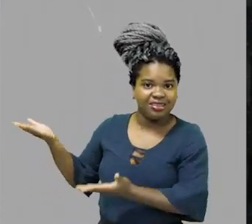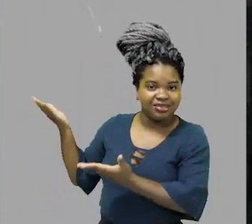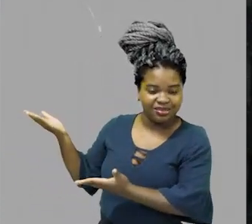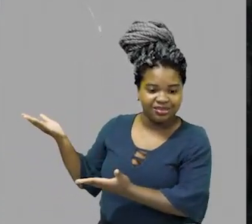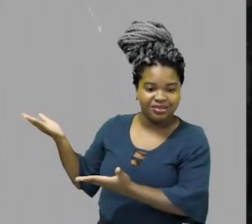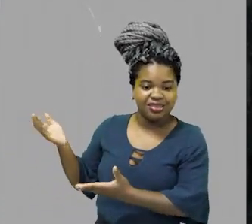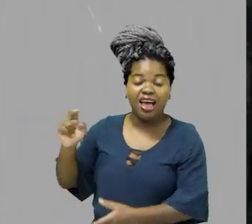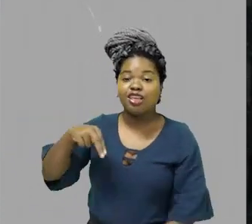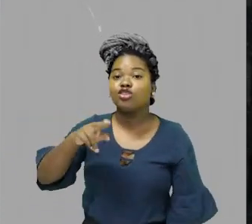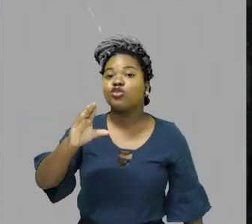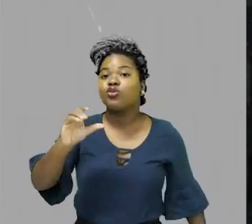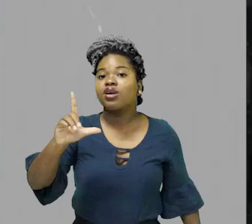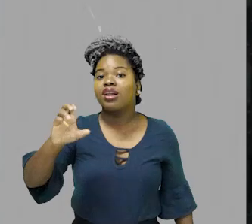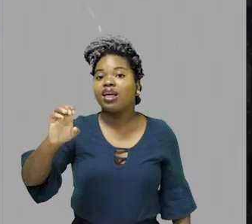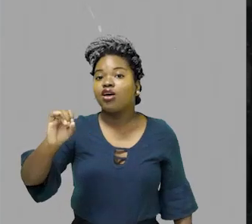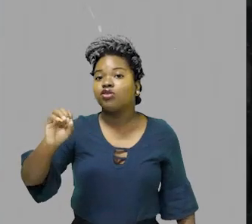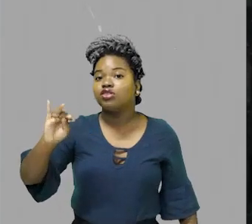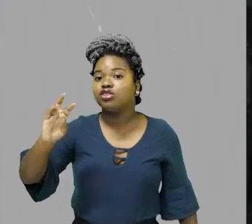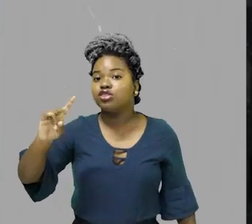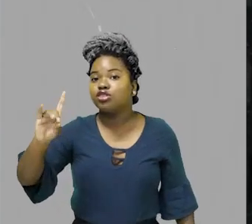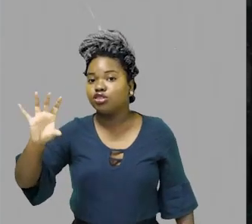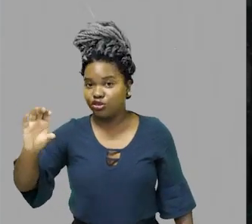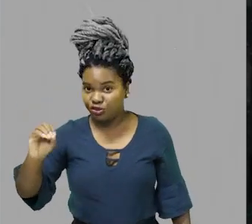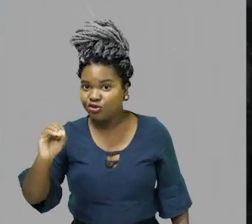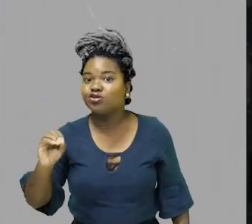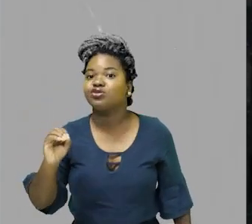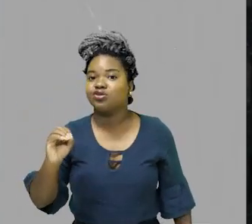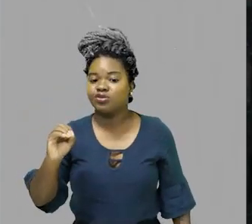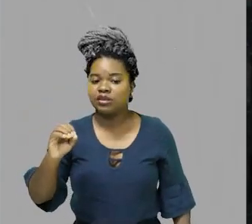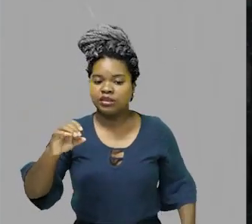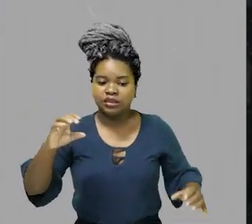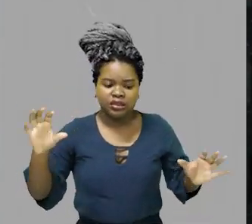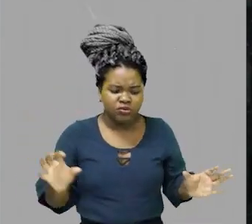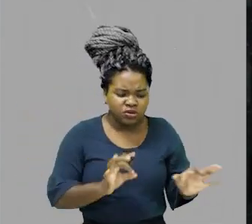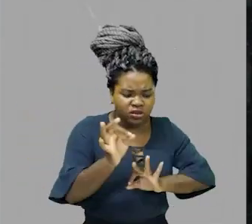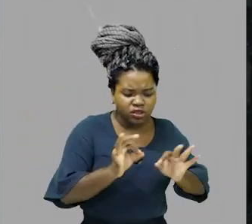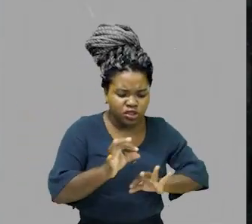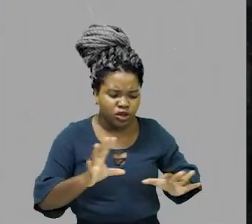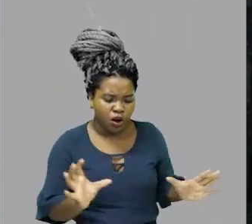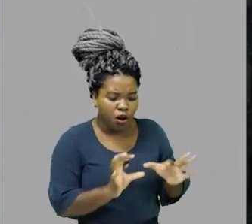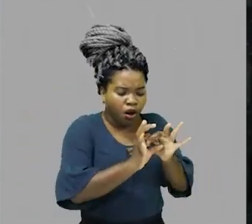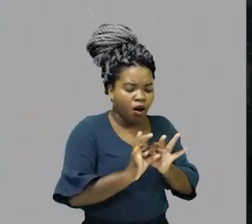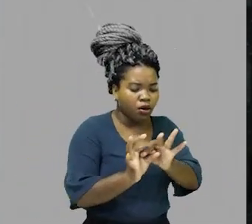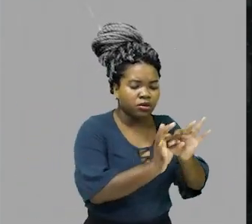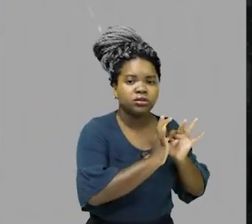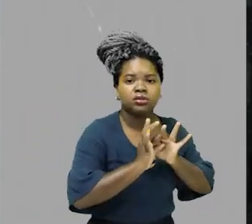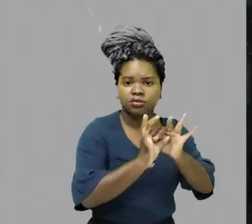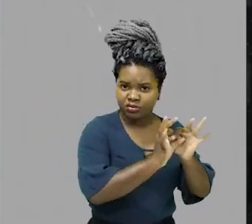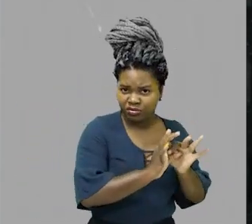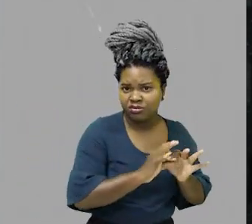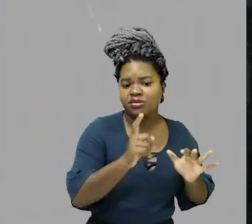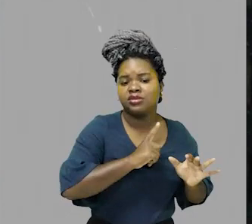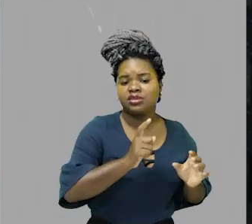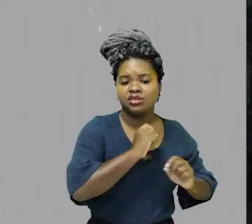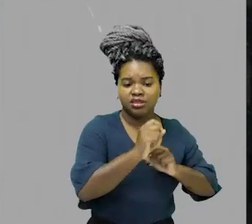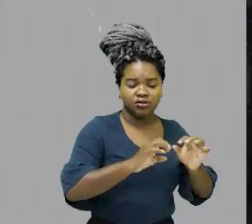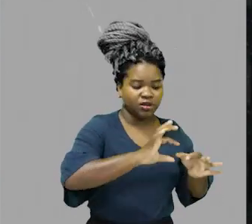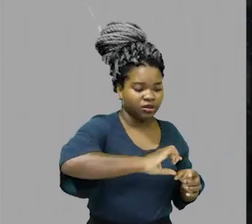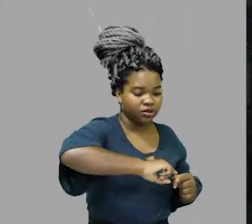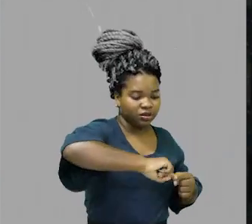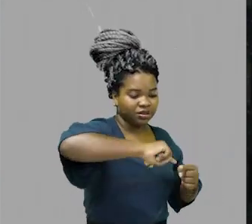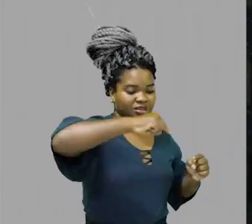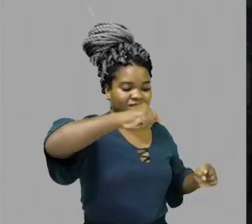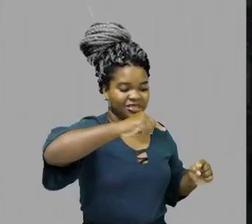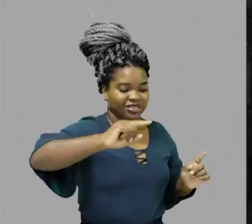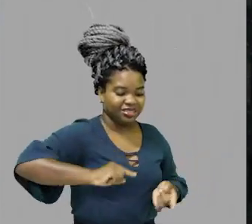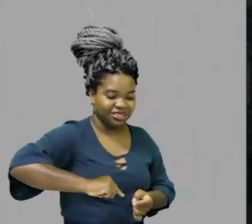é um nucleotídeo. E esses nucleotídeos se juntam, pessoal, de acordo com a base nitrogenada que está aqui na